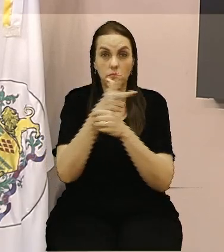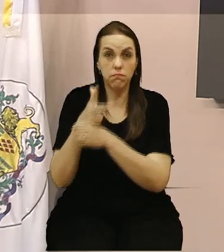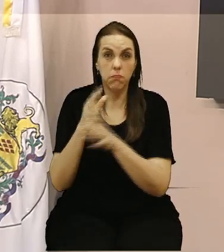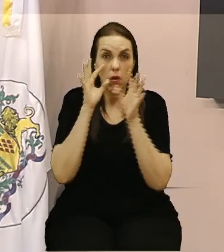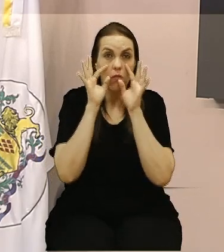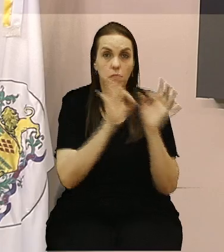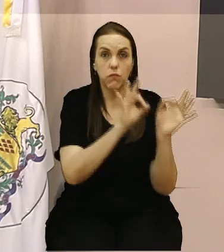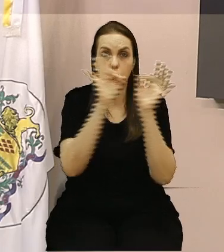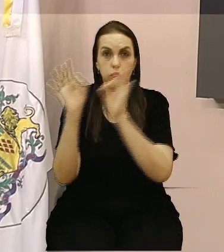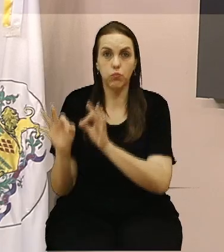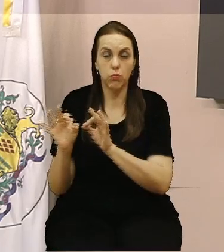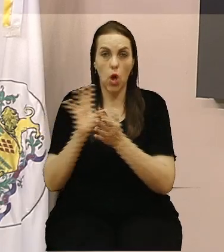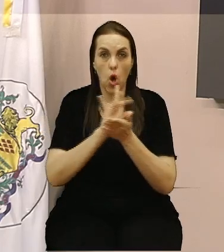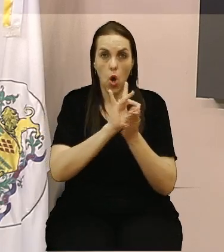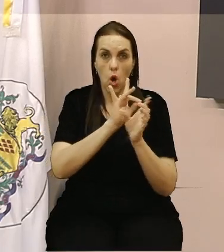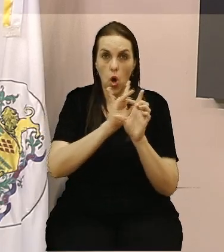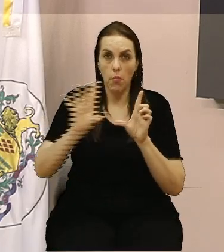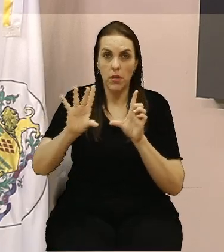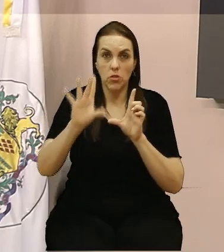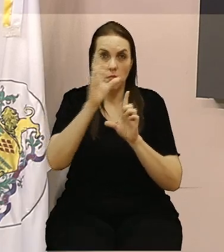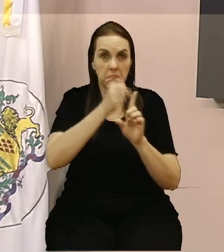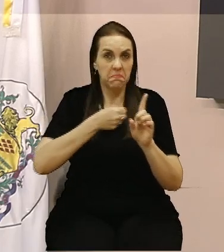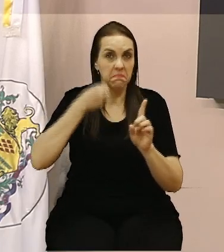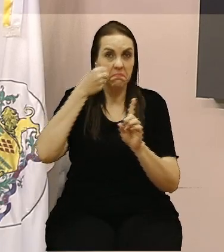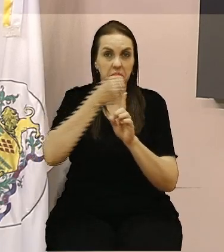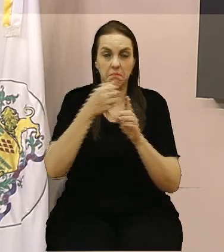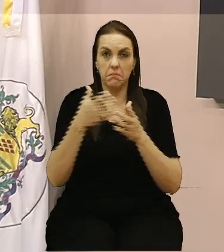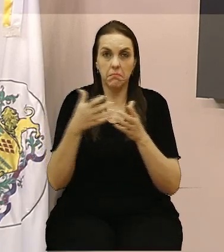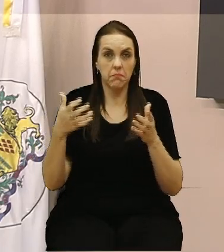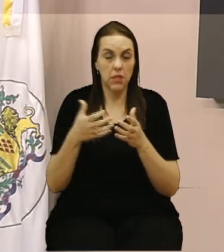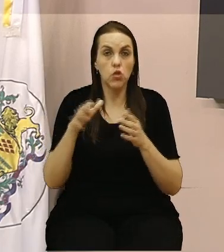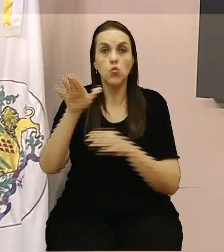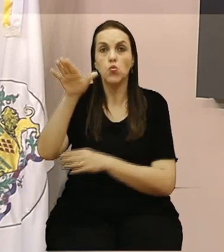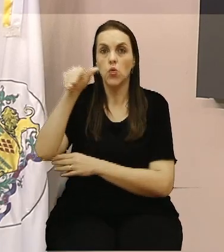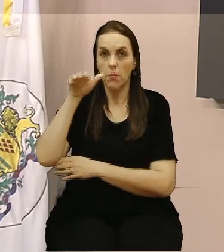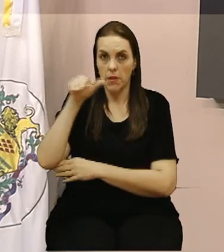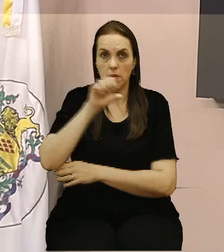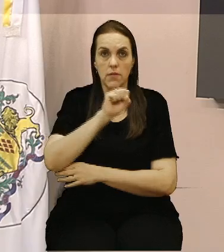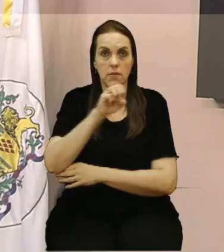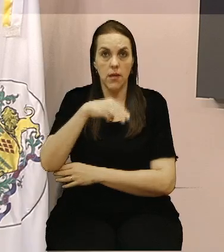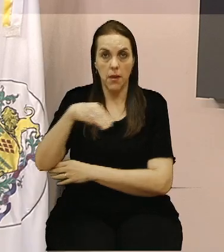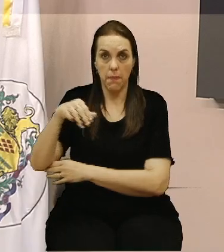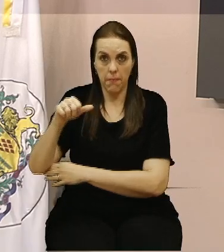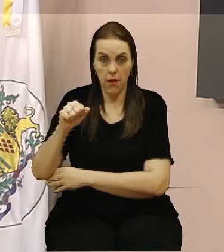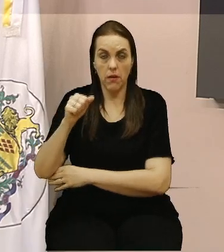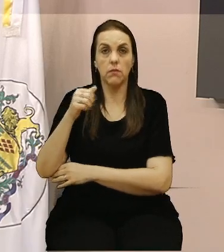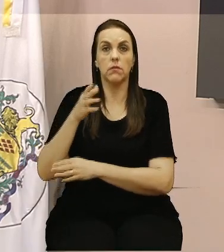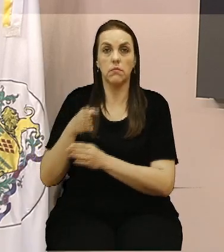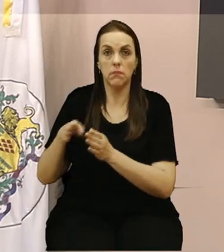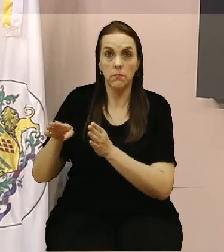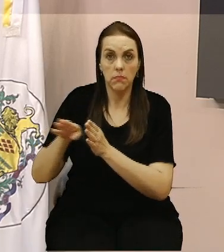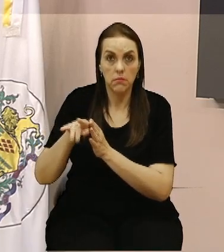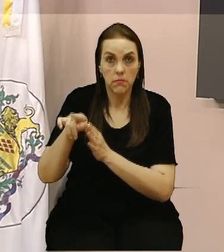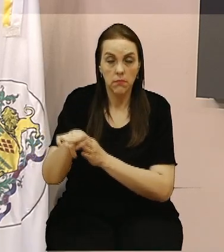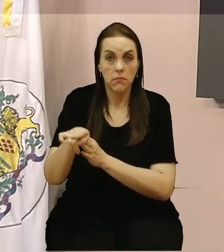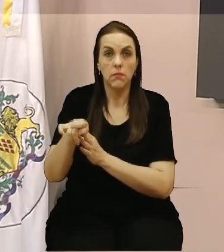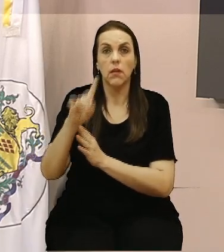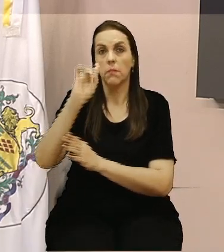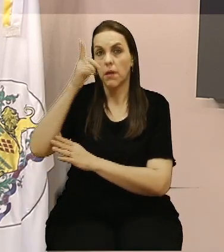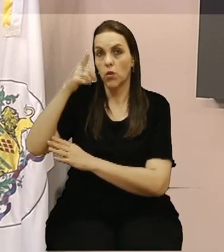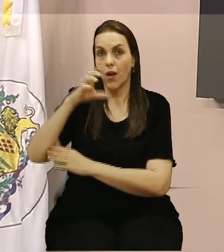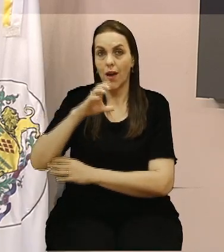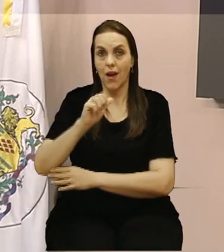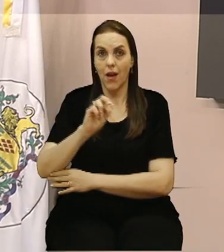essa postagem, para ter o impacto que deu. Foi chamada SEMA A SEMA foi lá e, por ordem da Carol, o